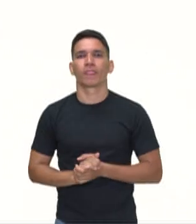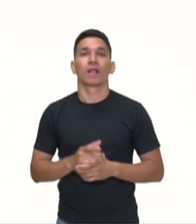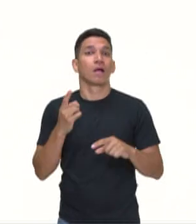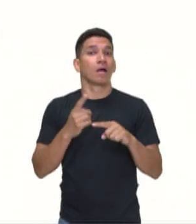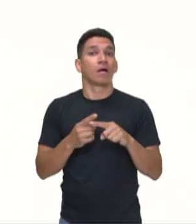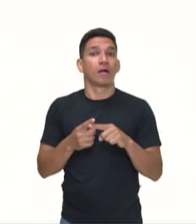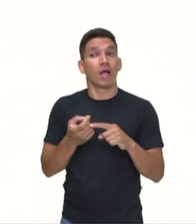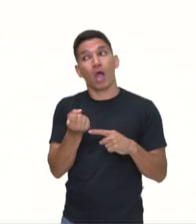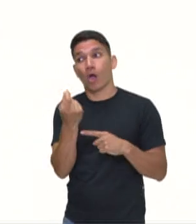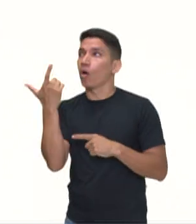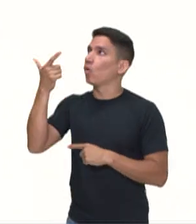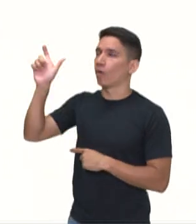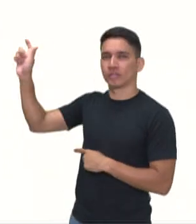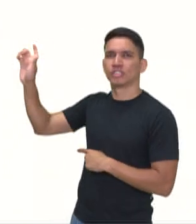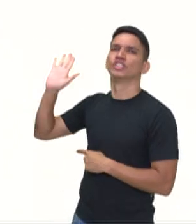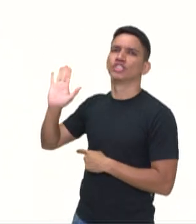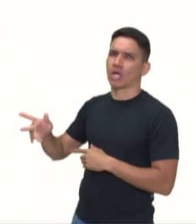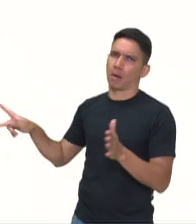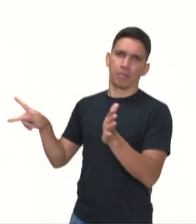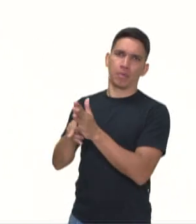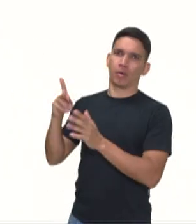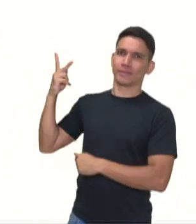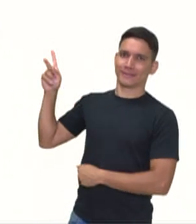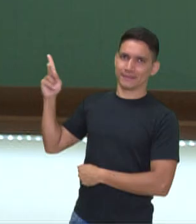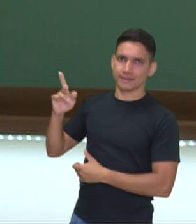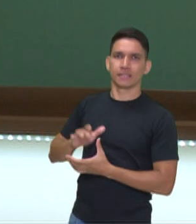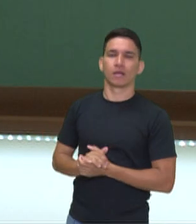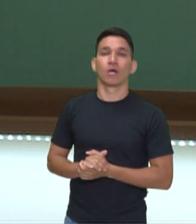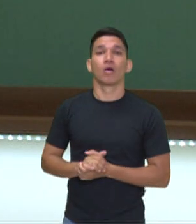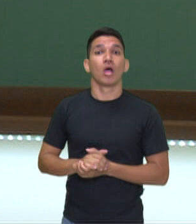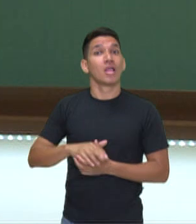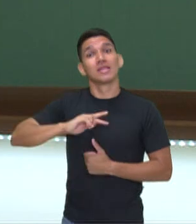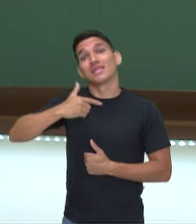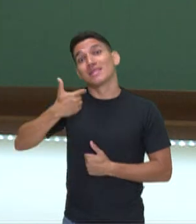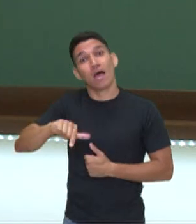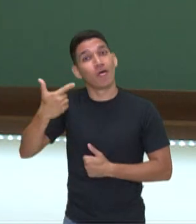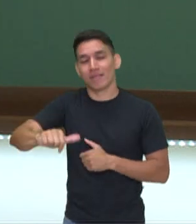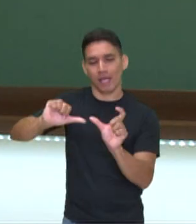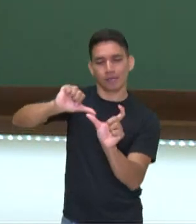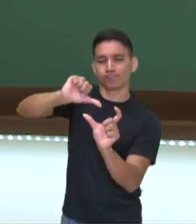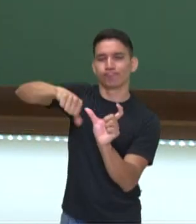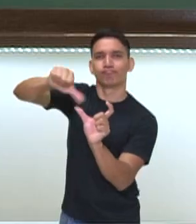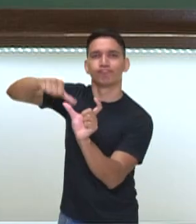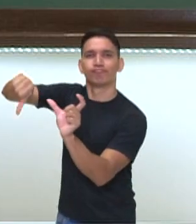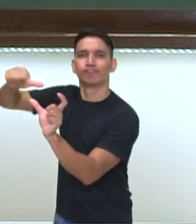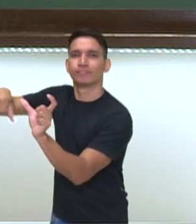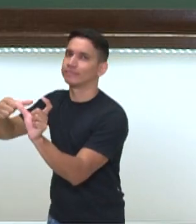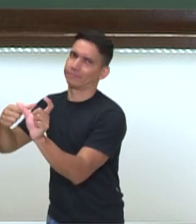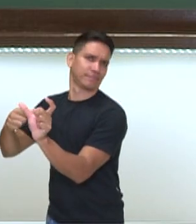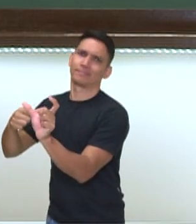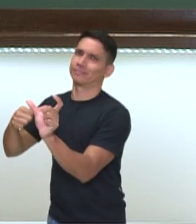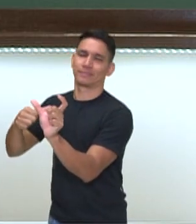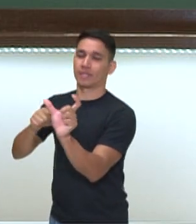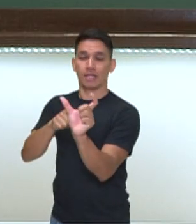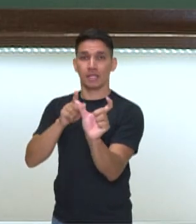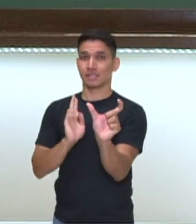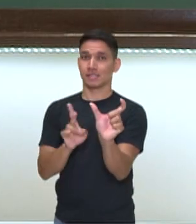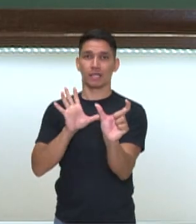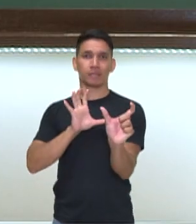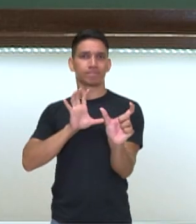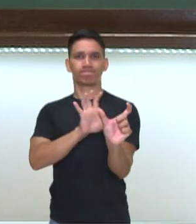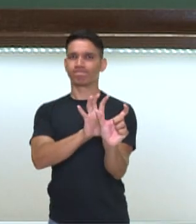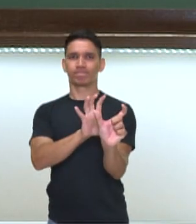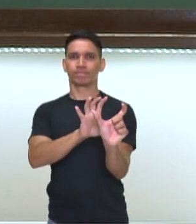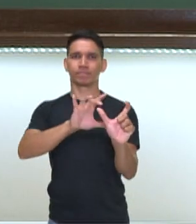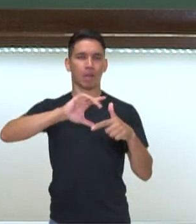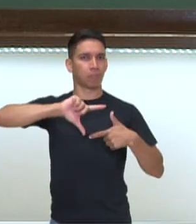da expressão. Não são flexionados. O que isso quer dizer? Não existe uma variação dentro mudando a